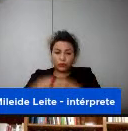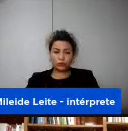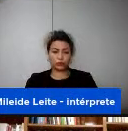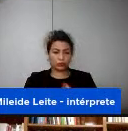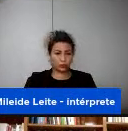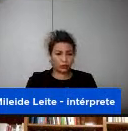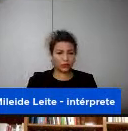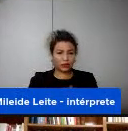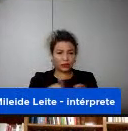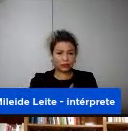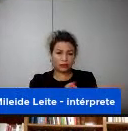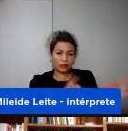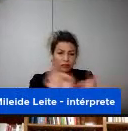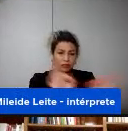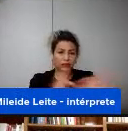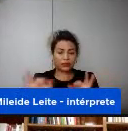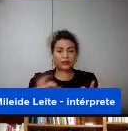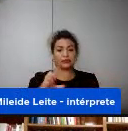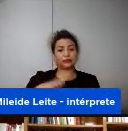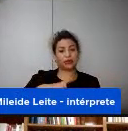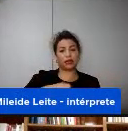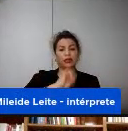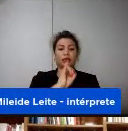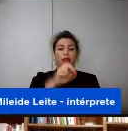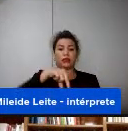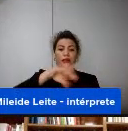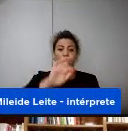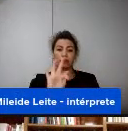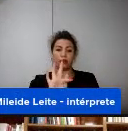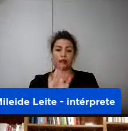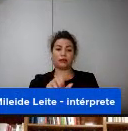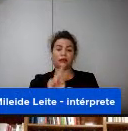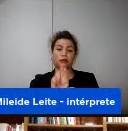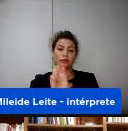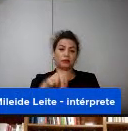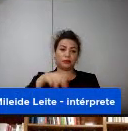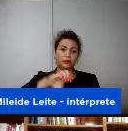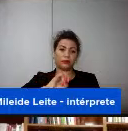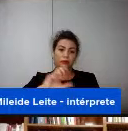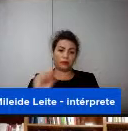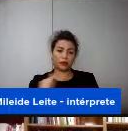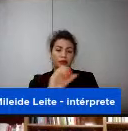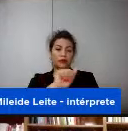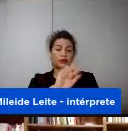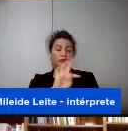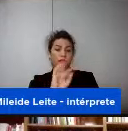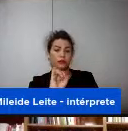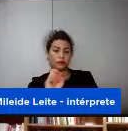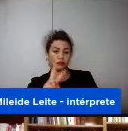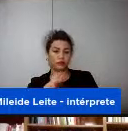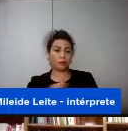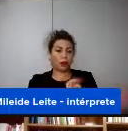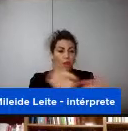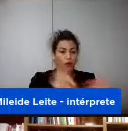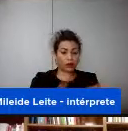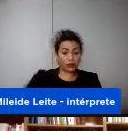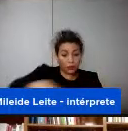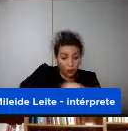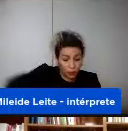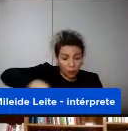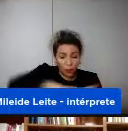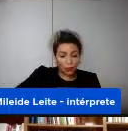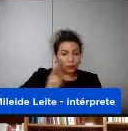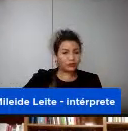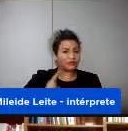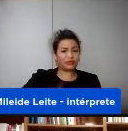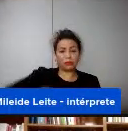em inferência ativa para manter sua integridade estrutural, funcional, em um ambiente que é frequentemente